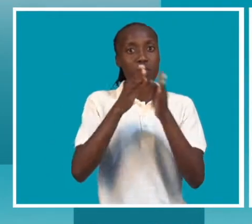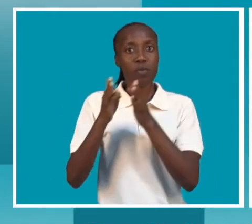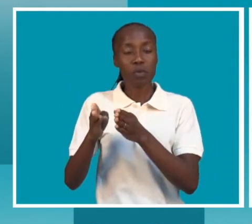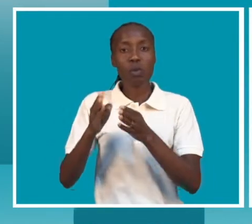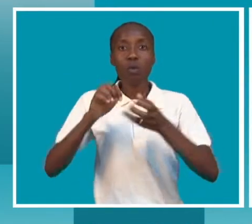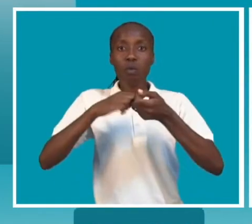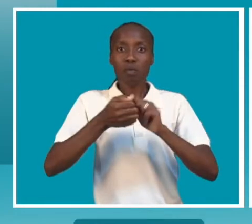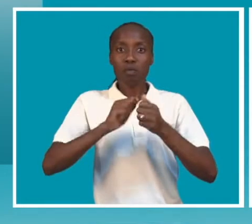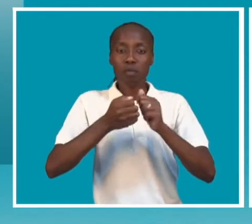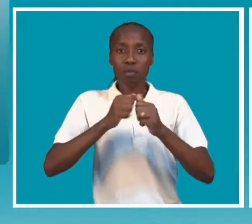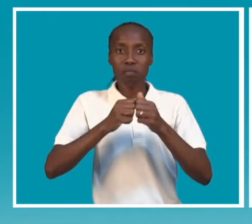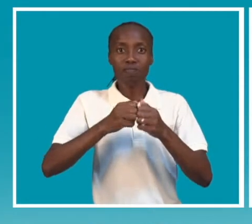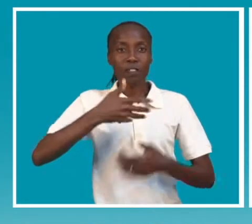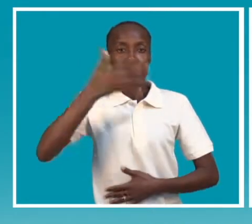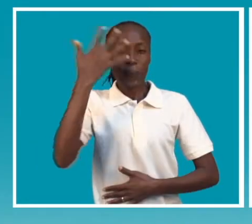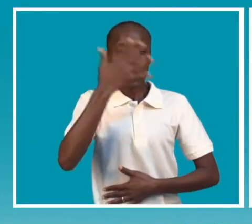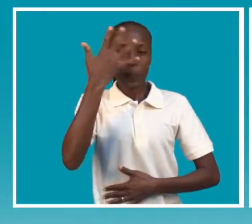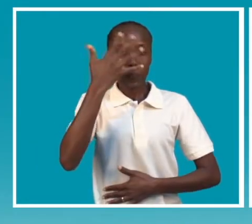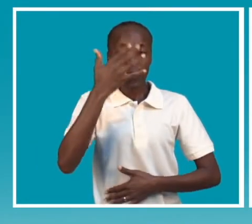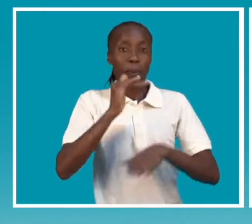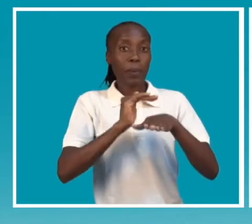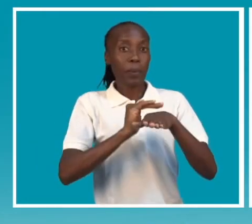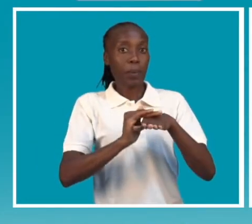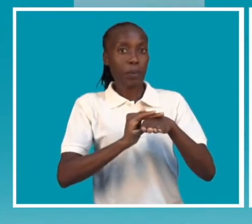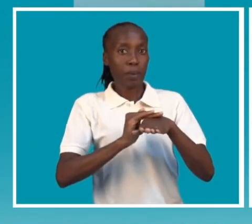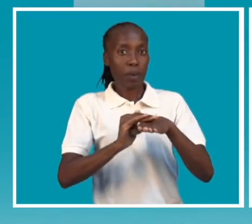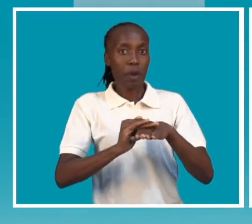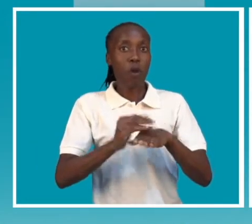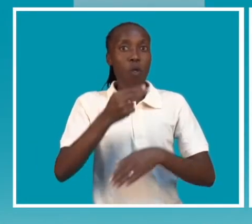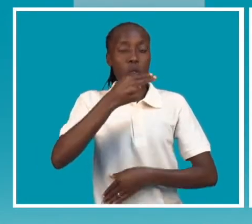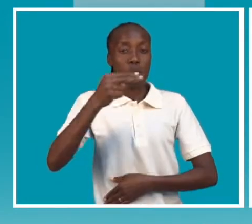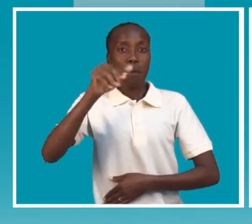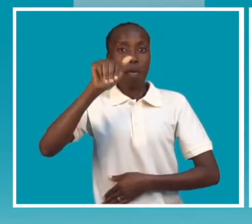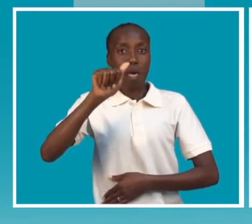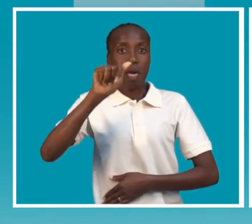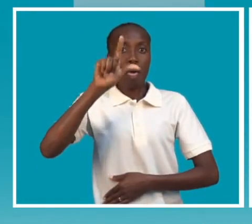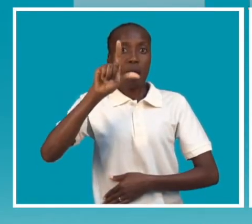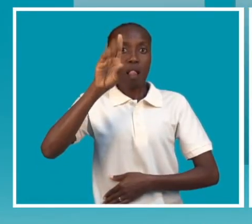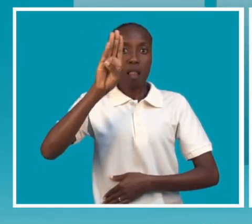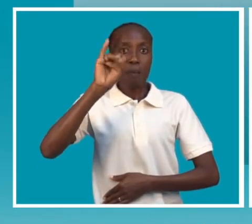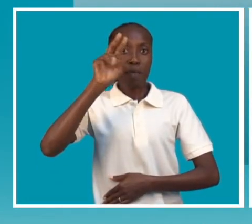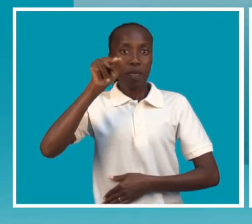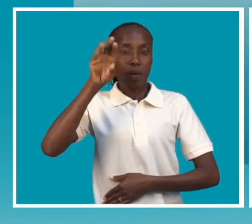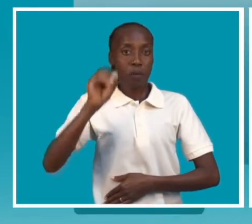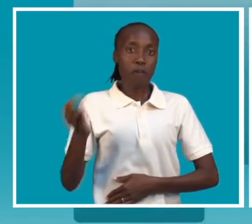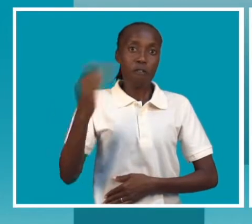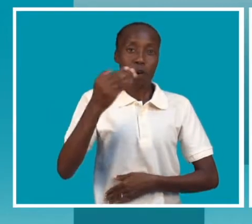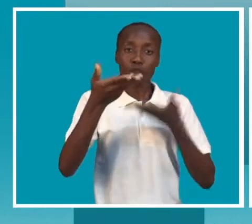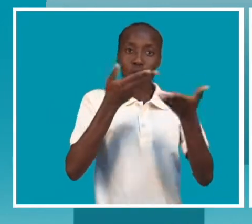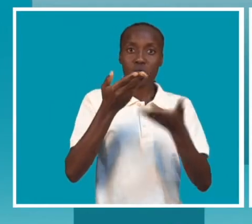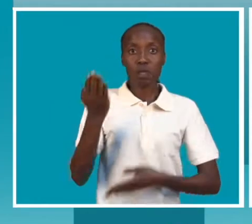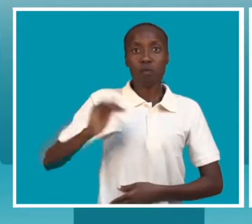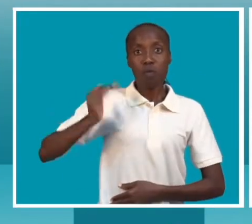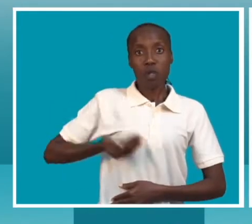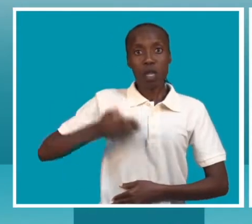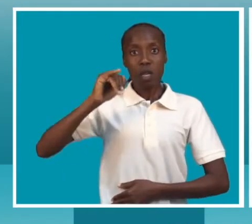problema de pigmentação da pele ou se alimenta albinos, como queira, não é? E vamos conversar com a Hilda.